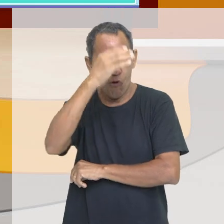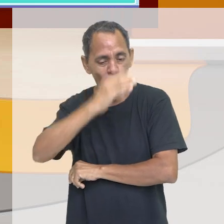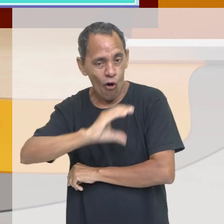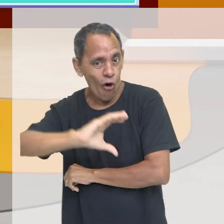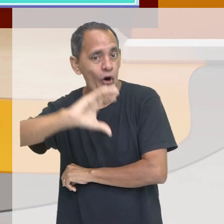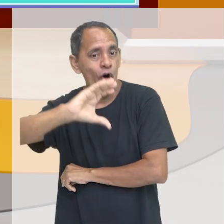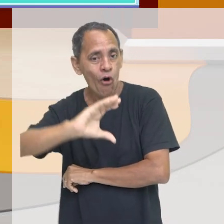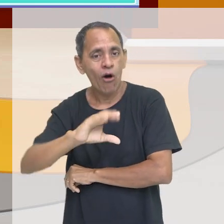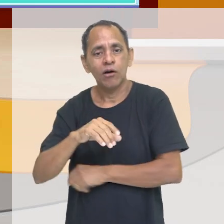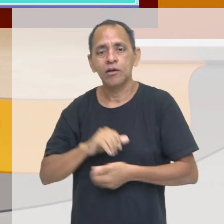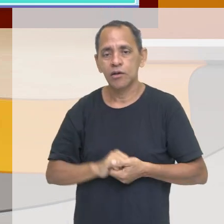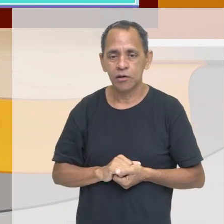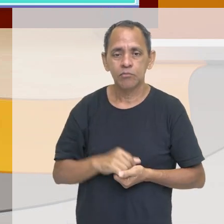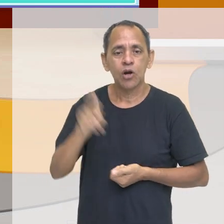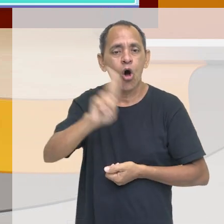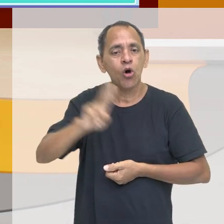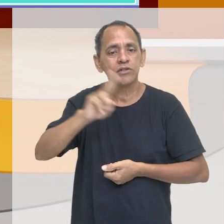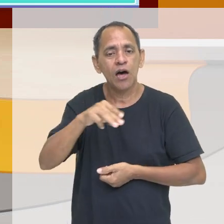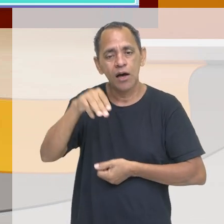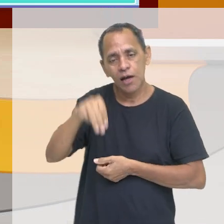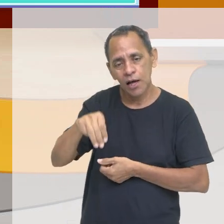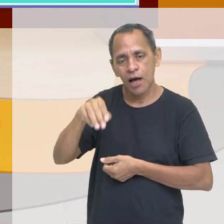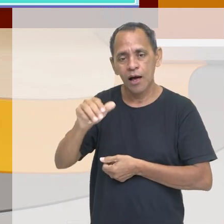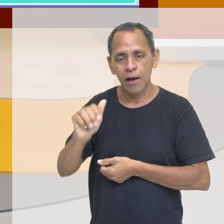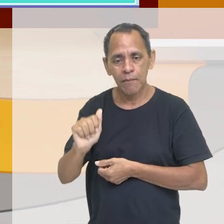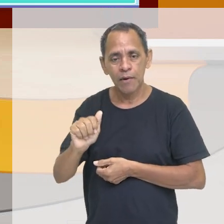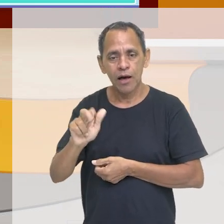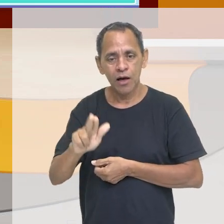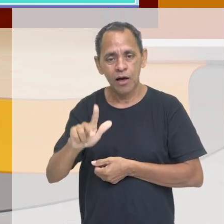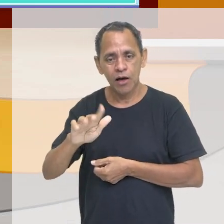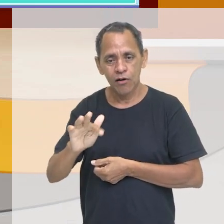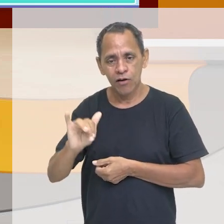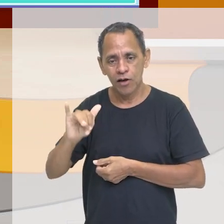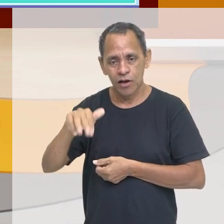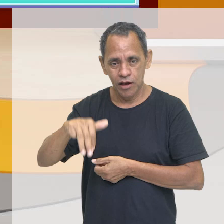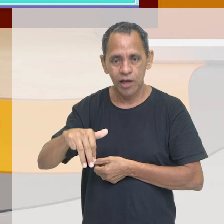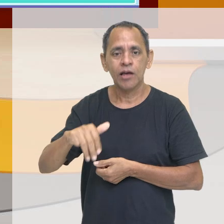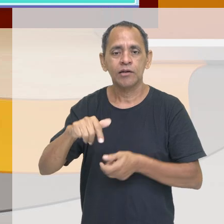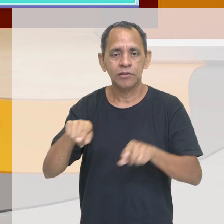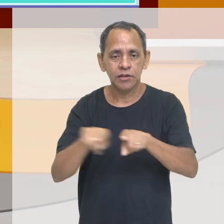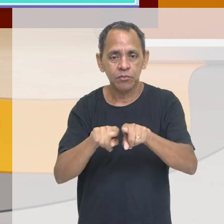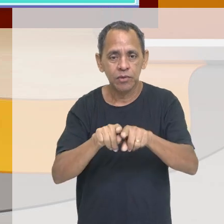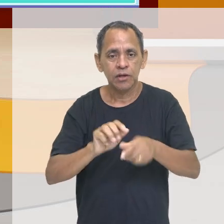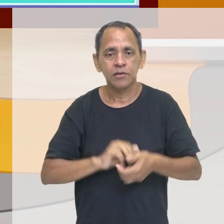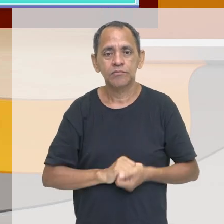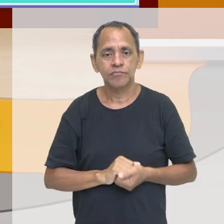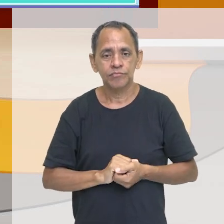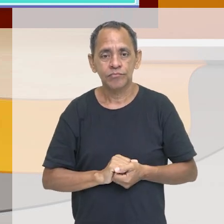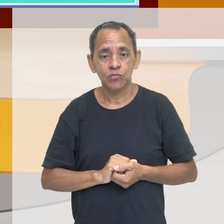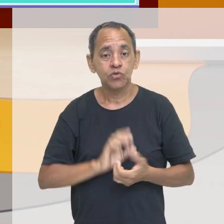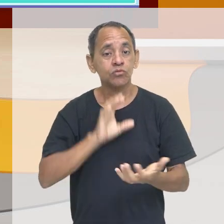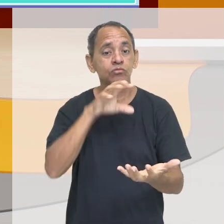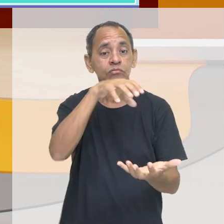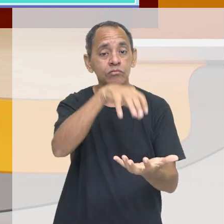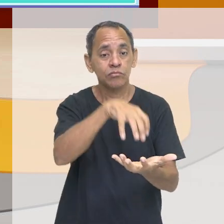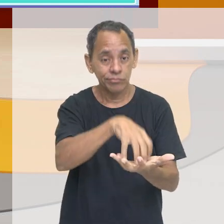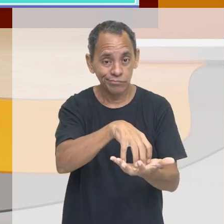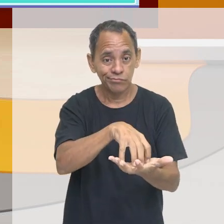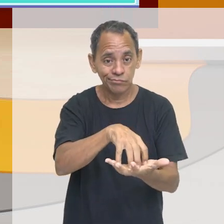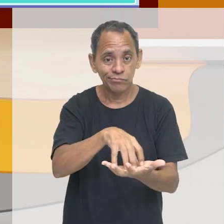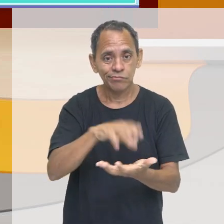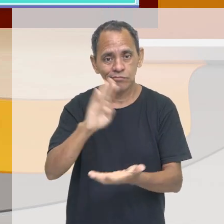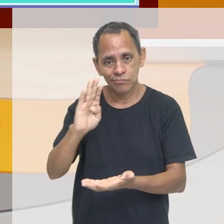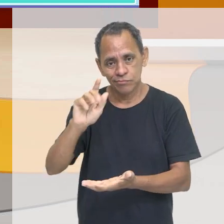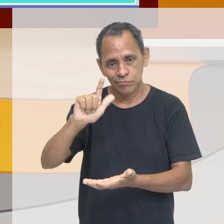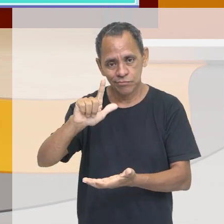indústria belga. O Congo belga, Leopoldo II, é considerado um dos maiores genocidas da